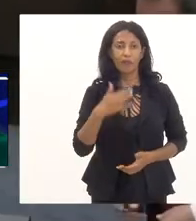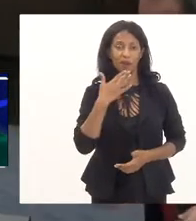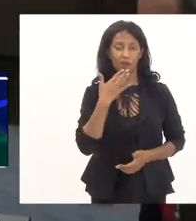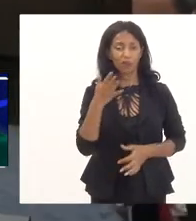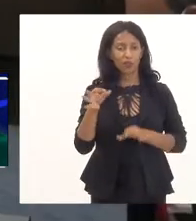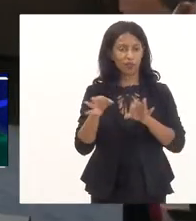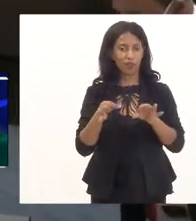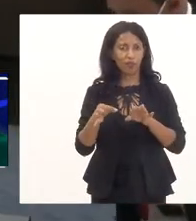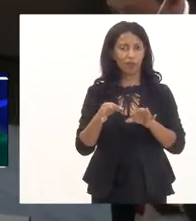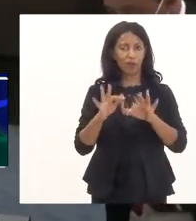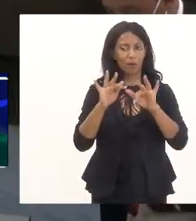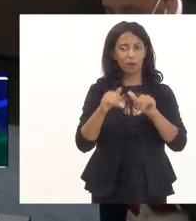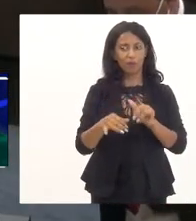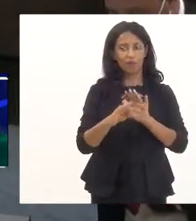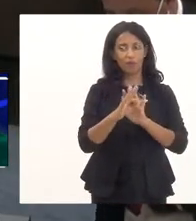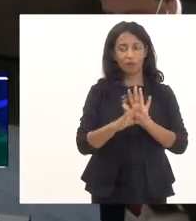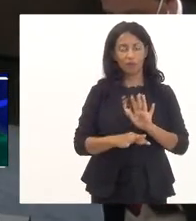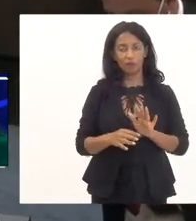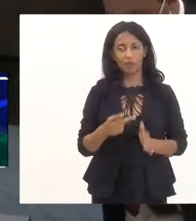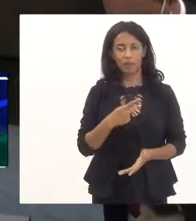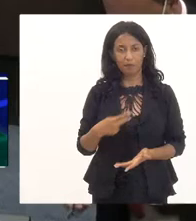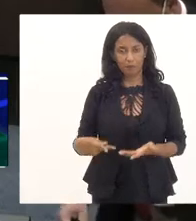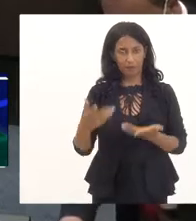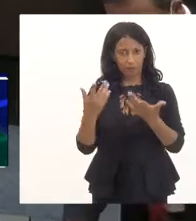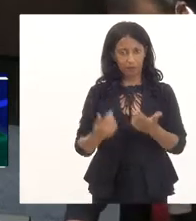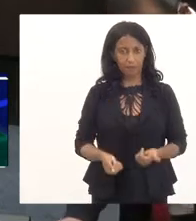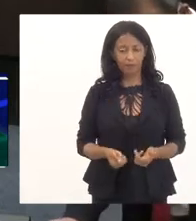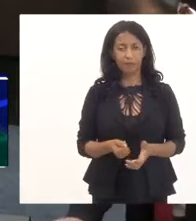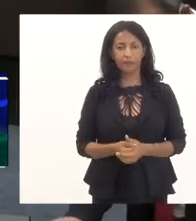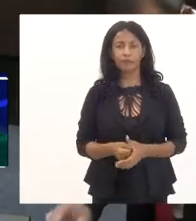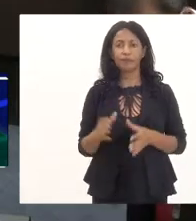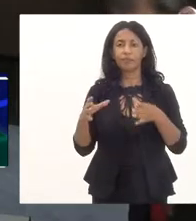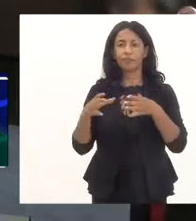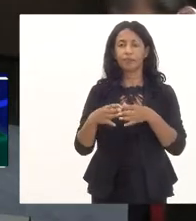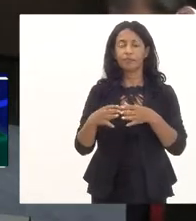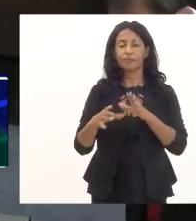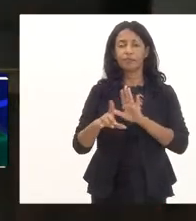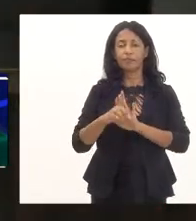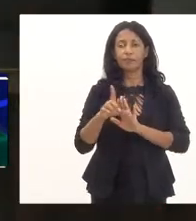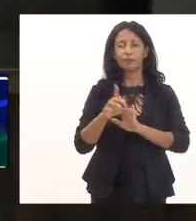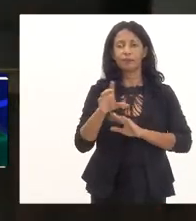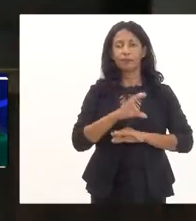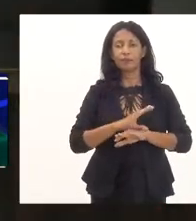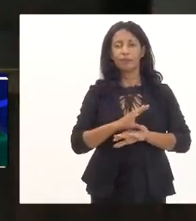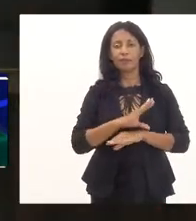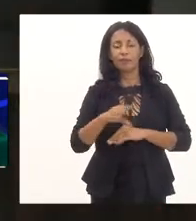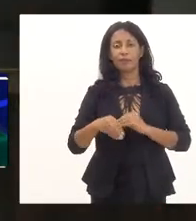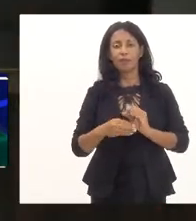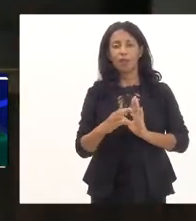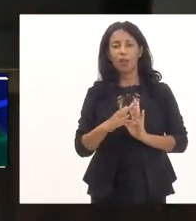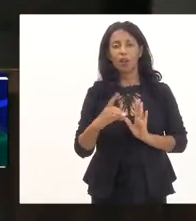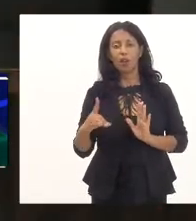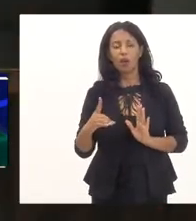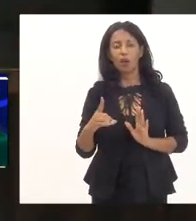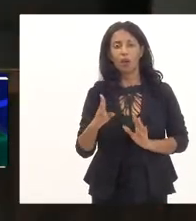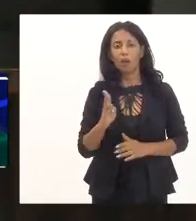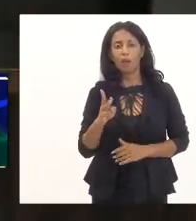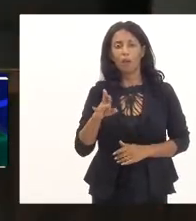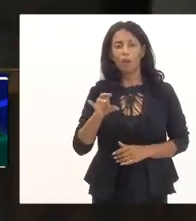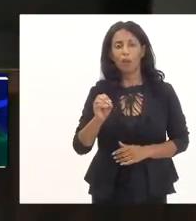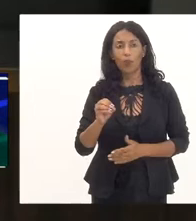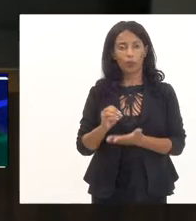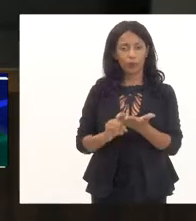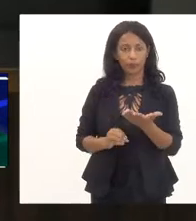pedindo forma final de redação, senhor presidente. Que a presidência defere. Pela Comissão de Legislação Constitucional Complementar e Código, deputado Bruno Dauaire.